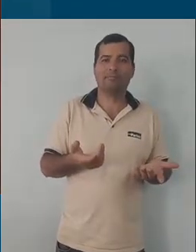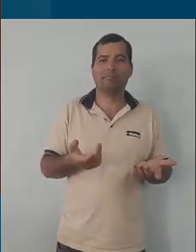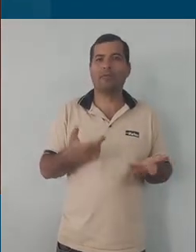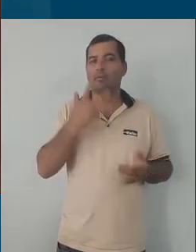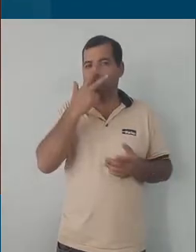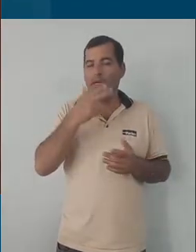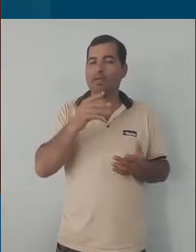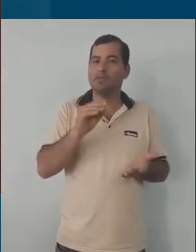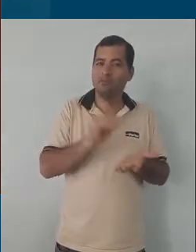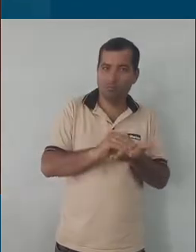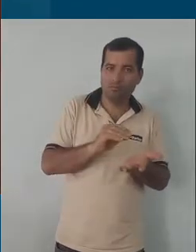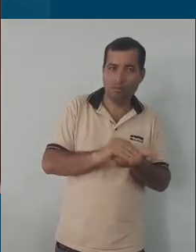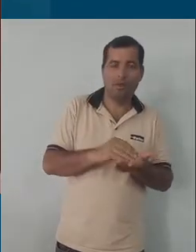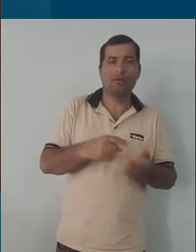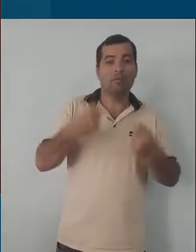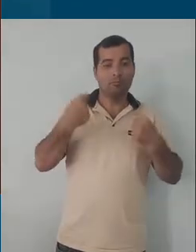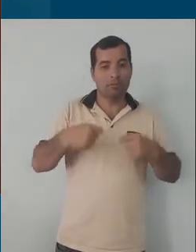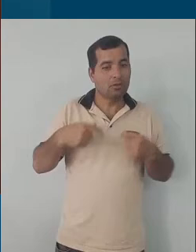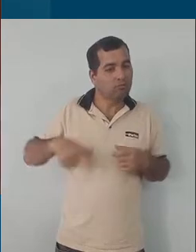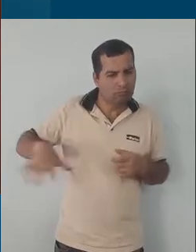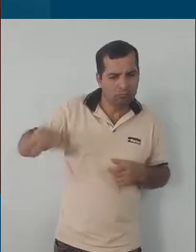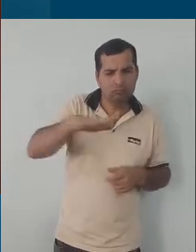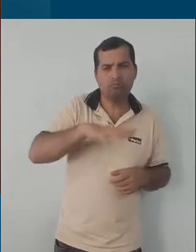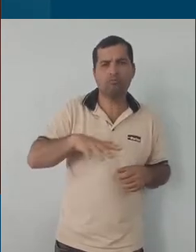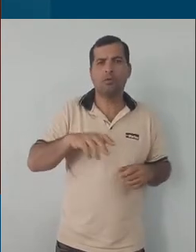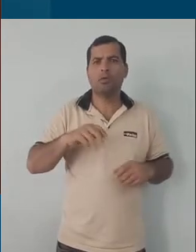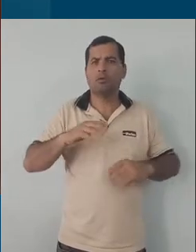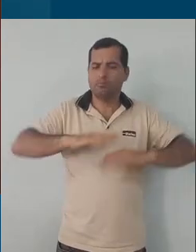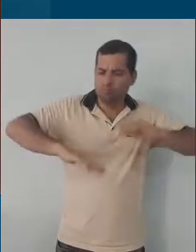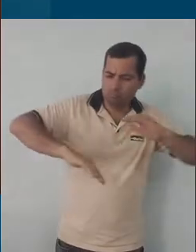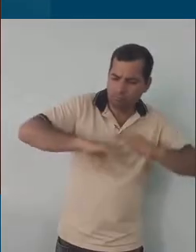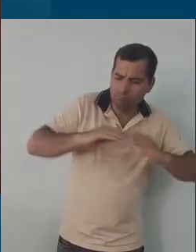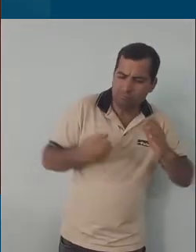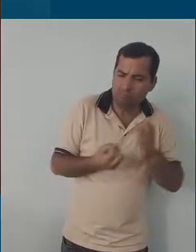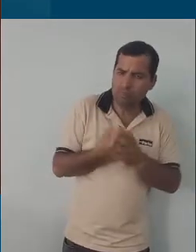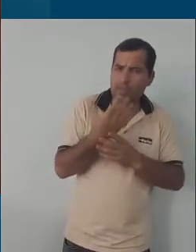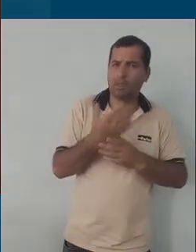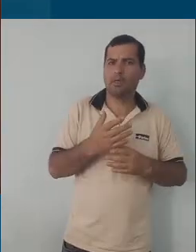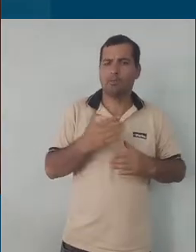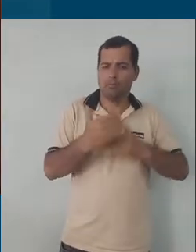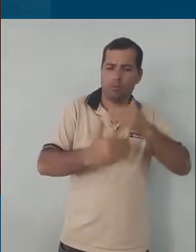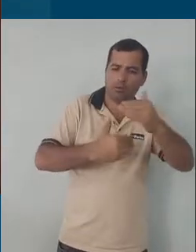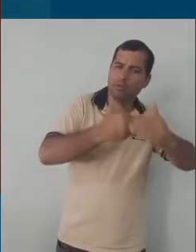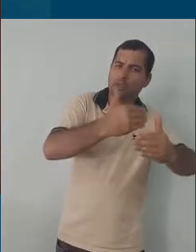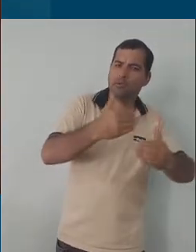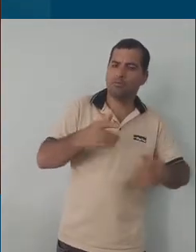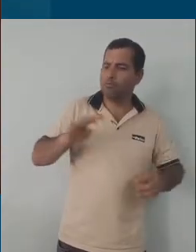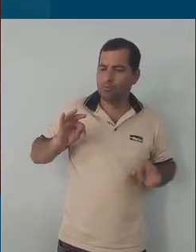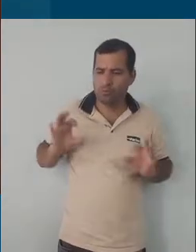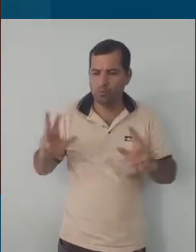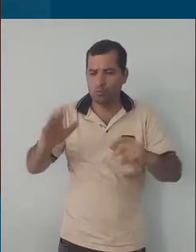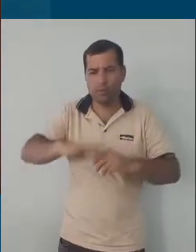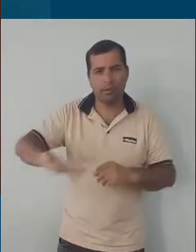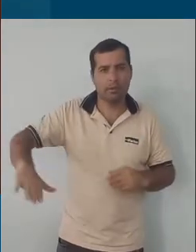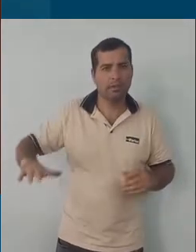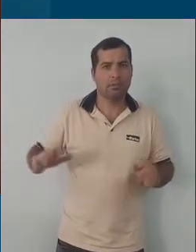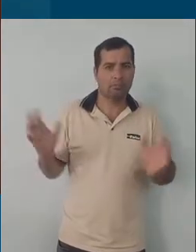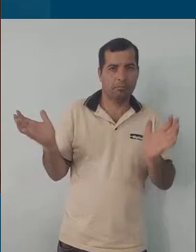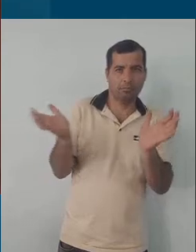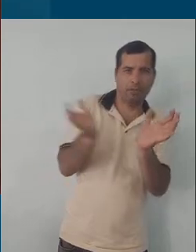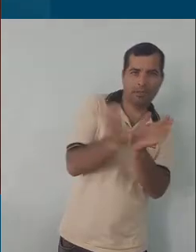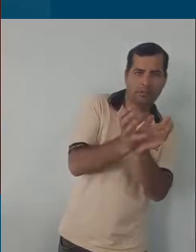você cria um processo, quando você institui um processo de participação das crianças, quando